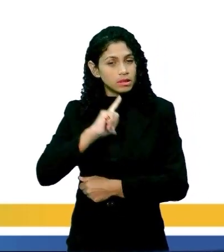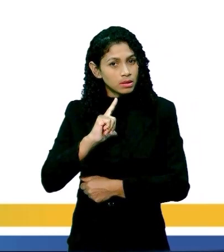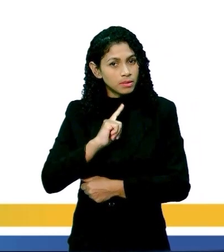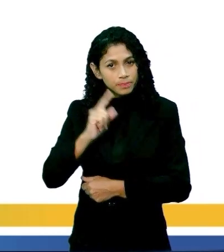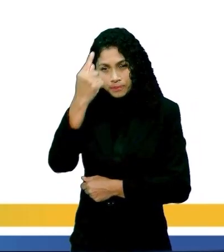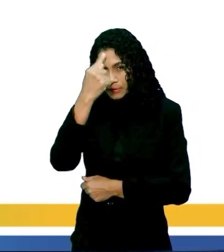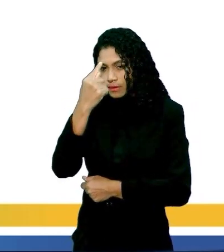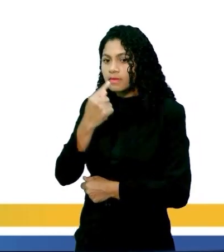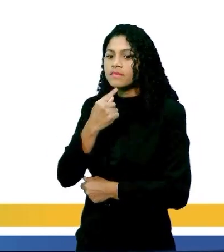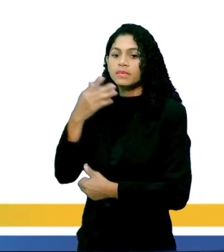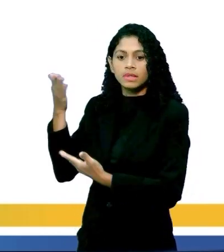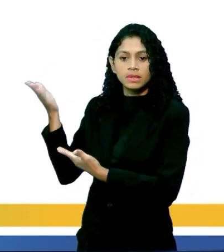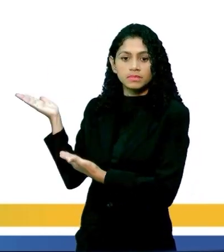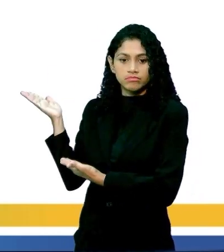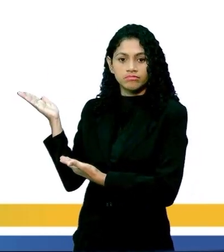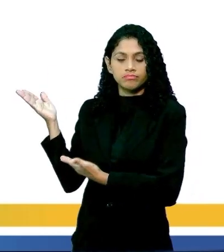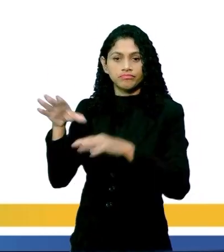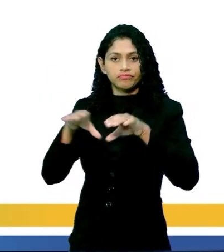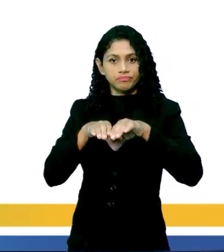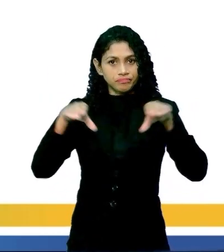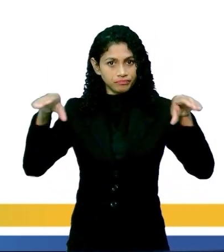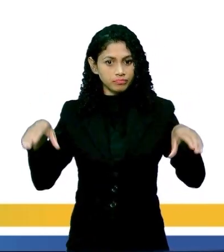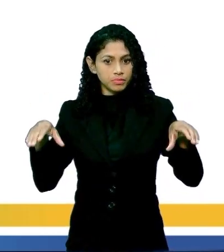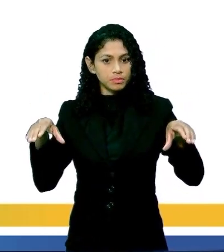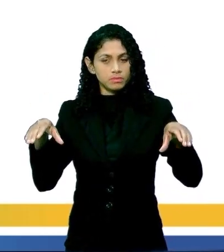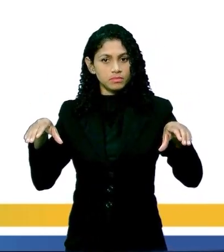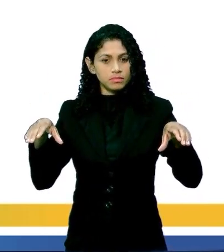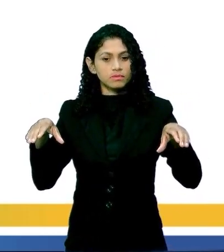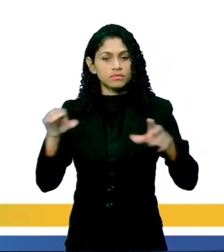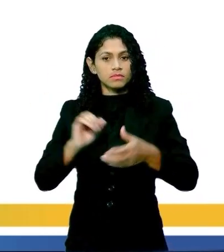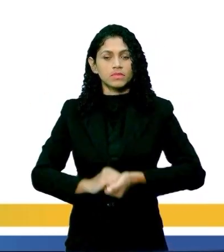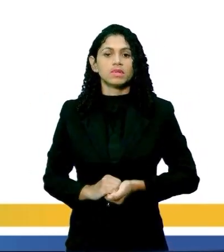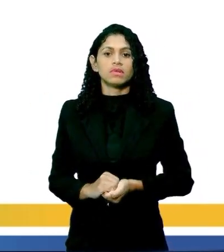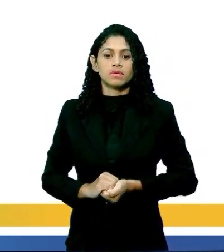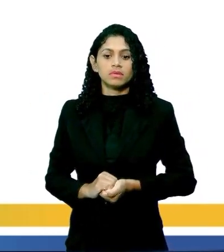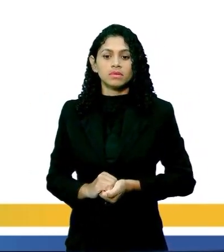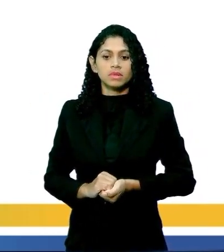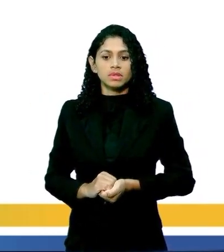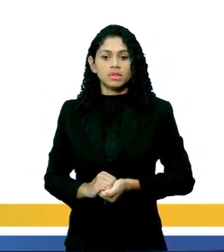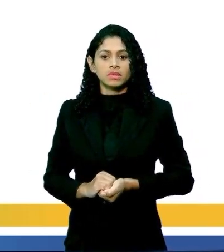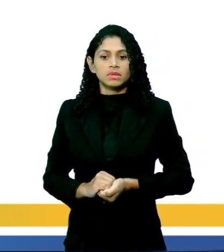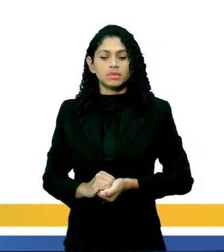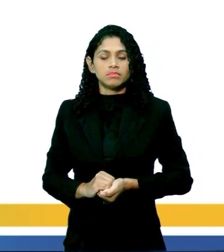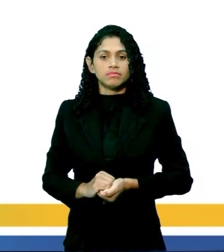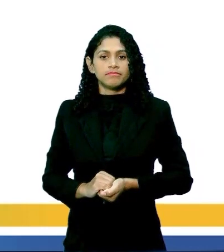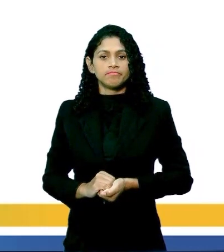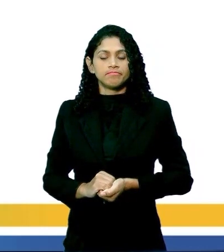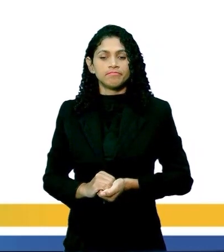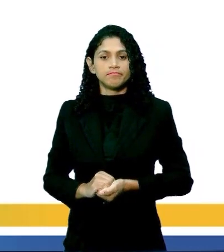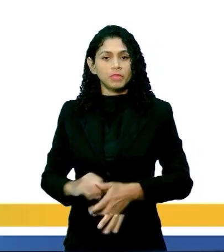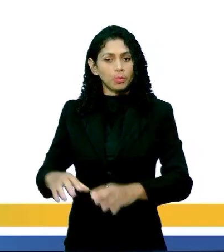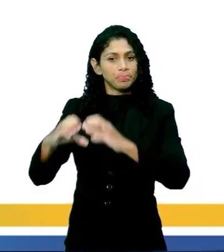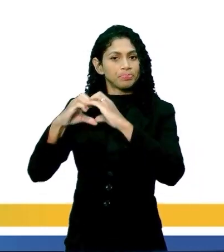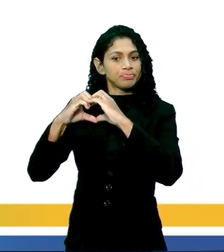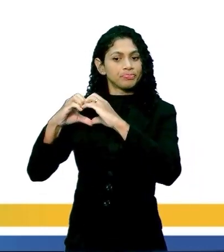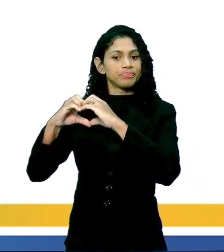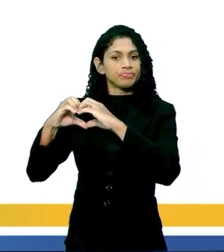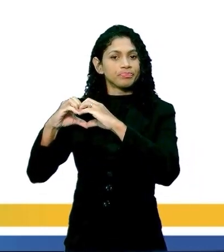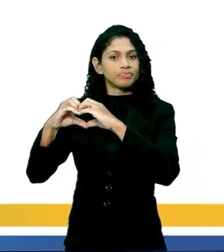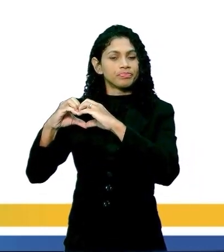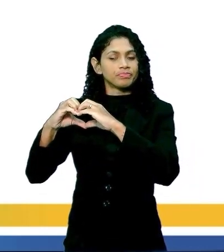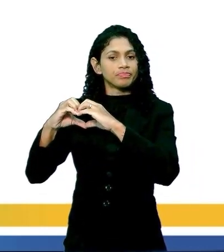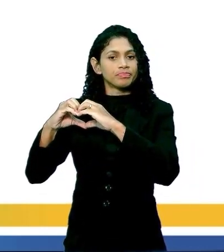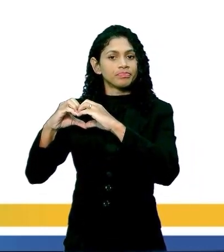logo abaixo de denotação e conotação do coração. E esse famoso gesto que nós costumamos fazer aí